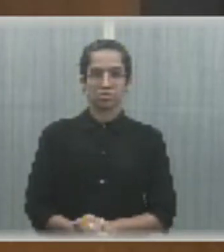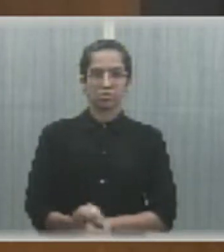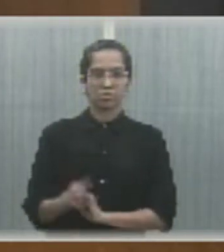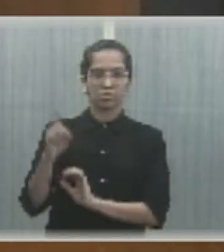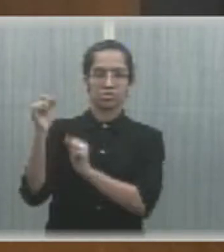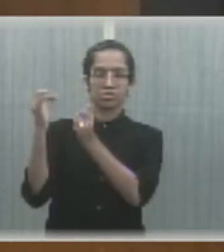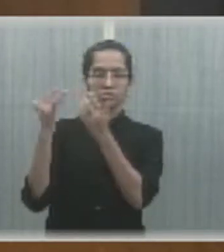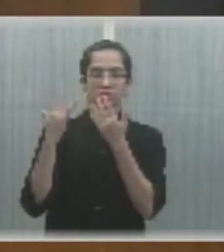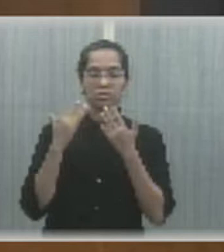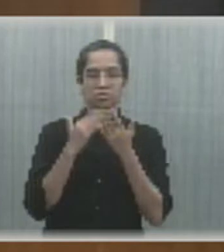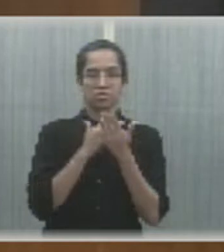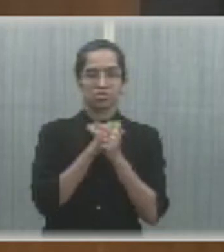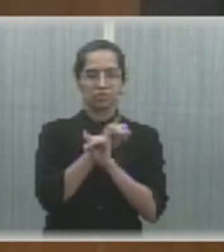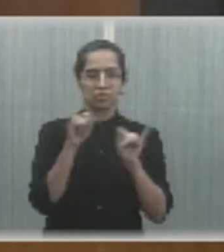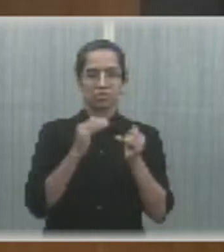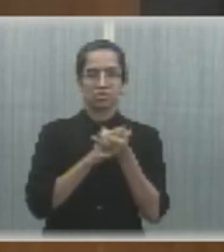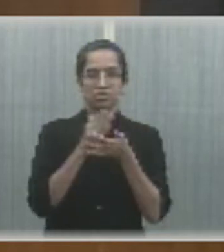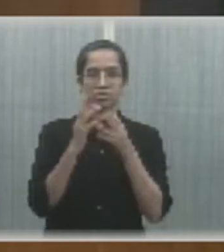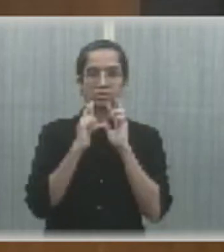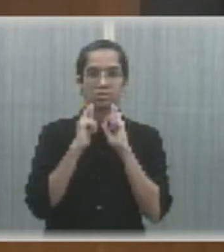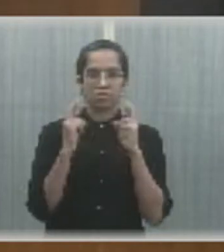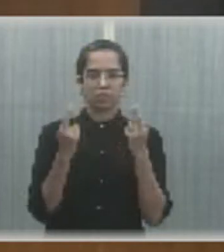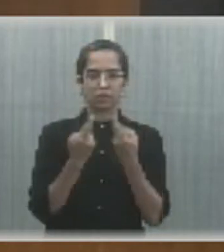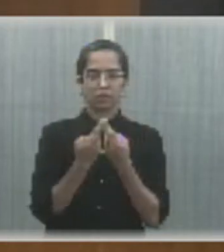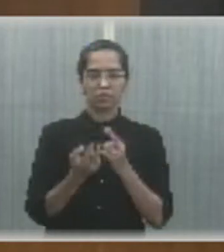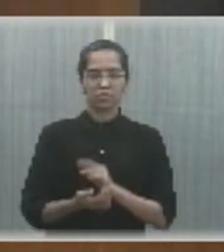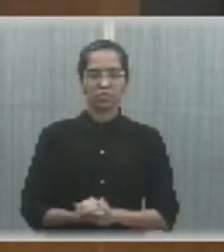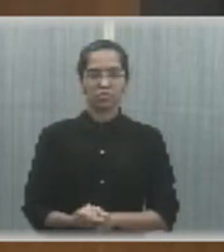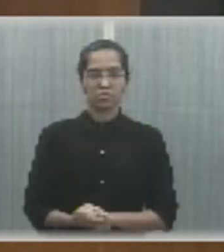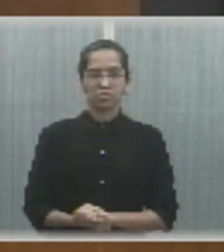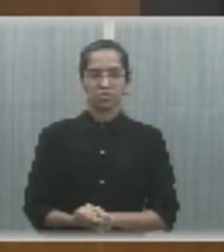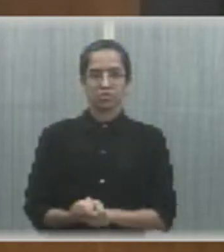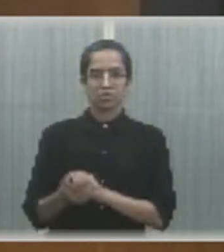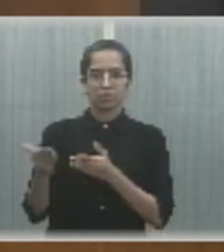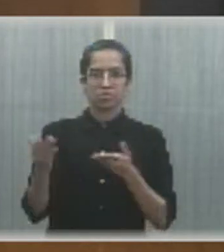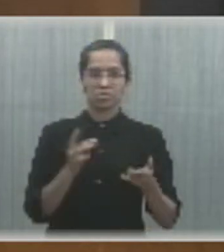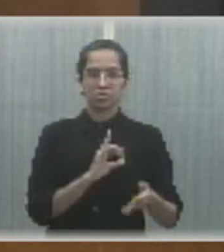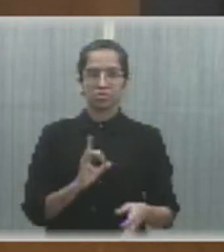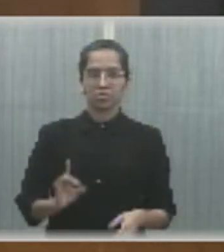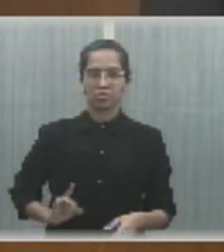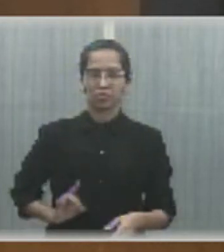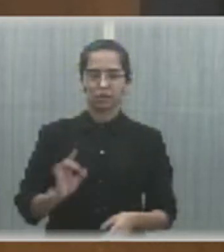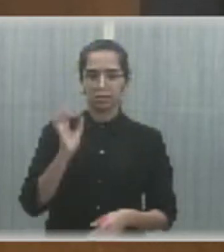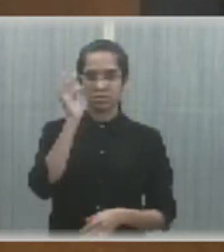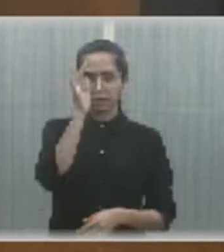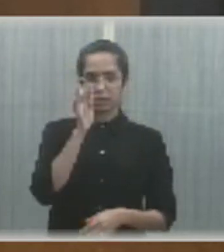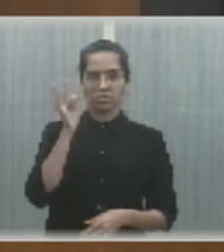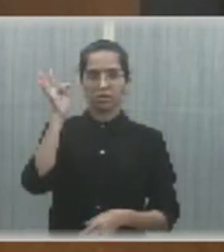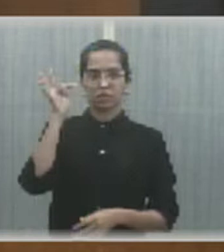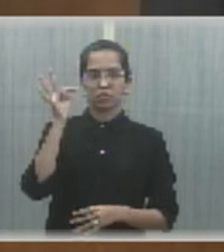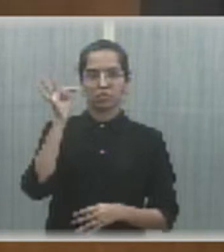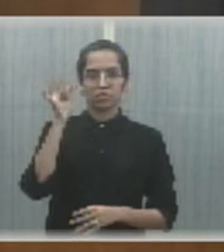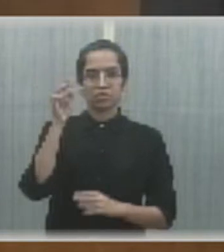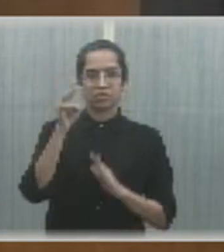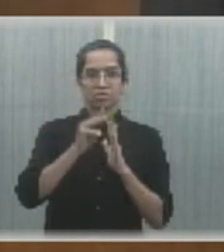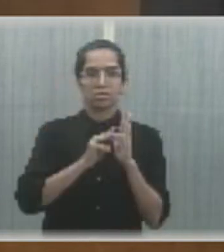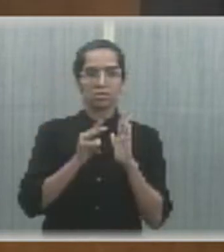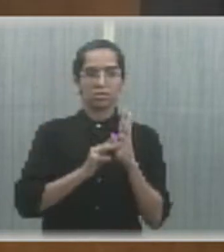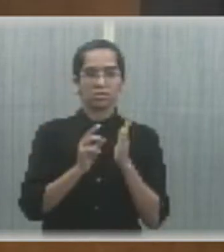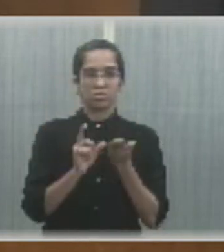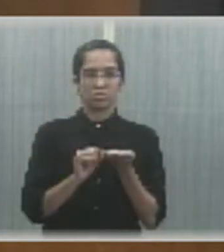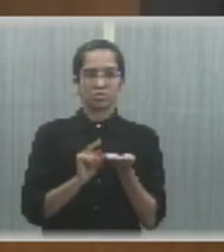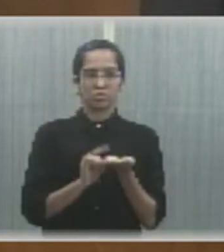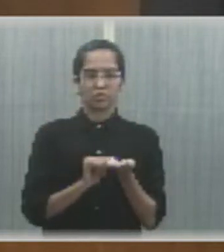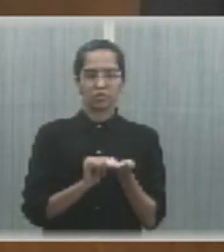Sob a proteção de Deus, declaro aberto a sessão. Convido a deputada Tereza Brito para a leitura da